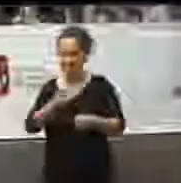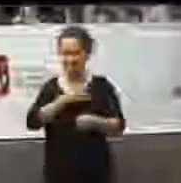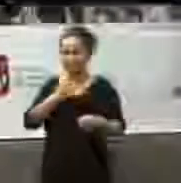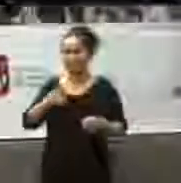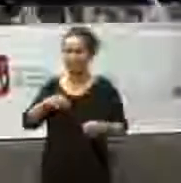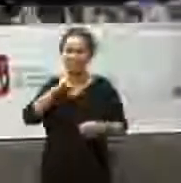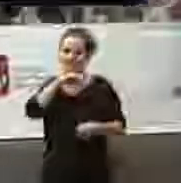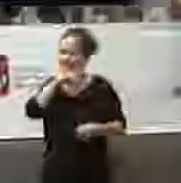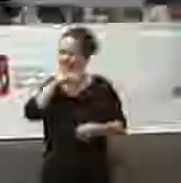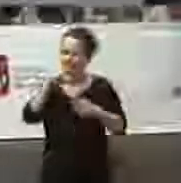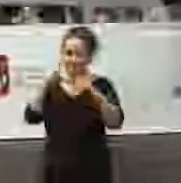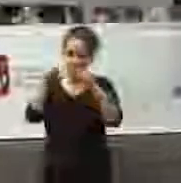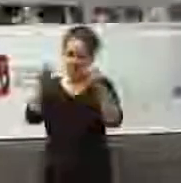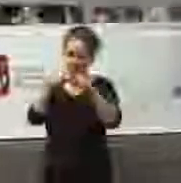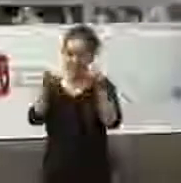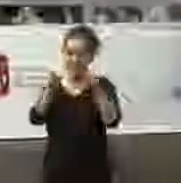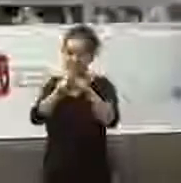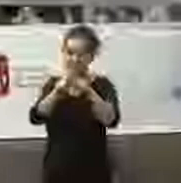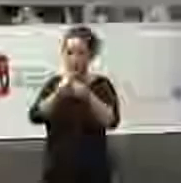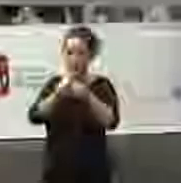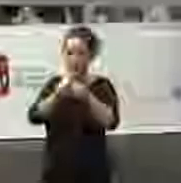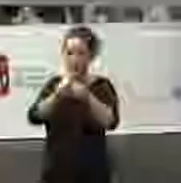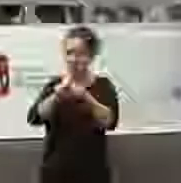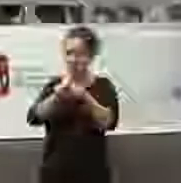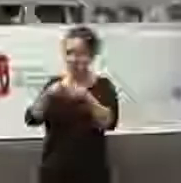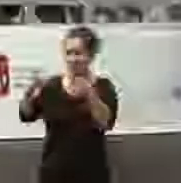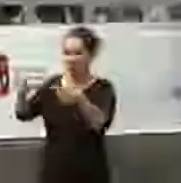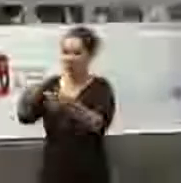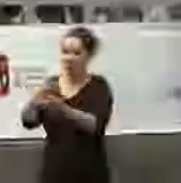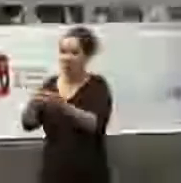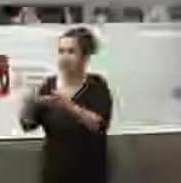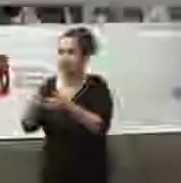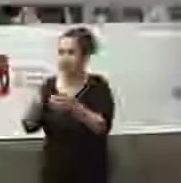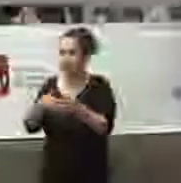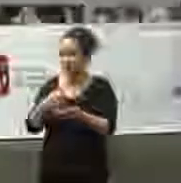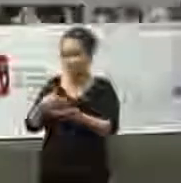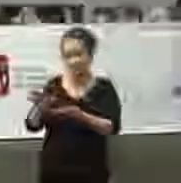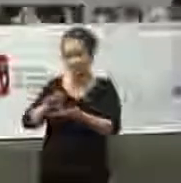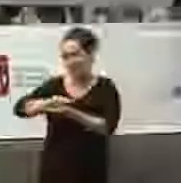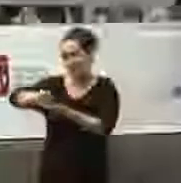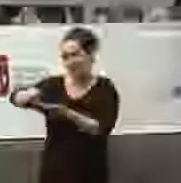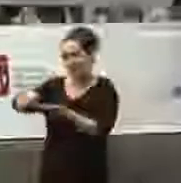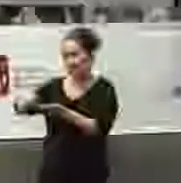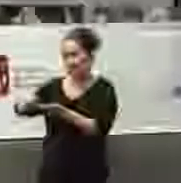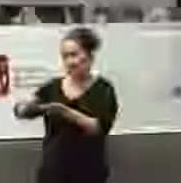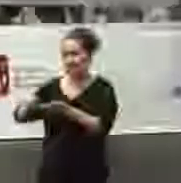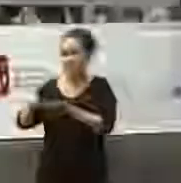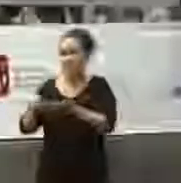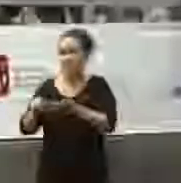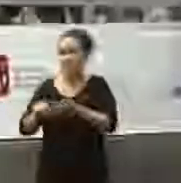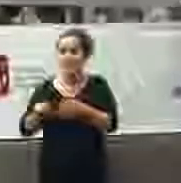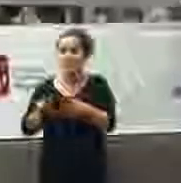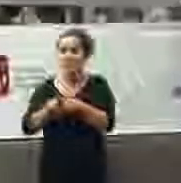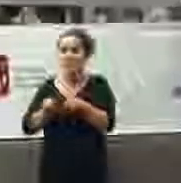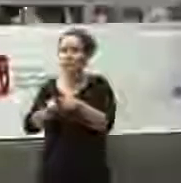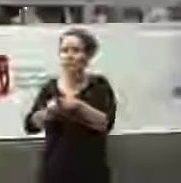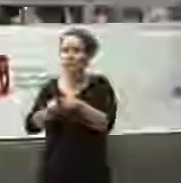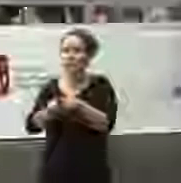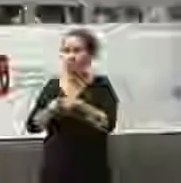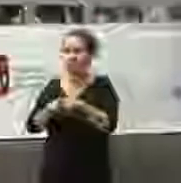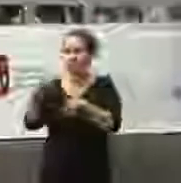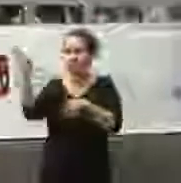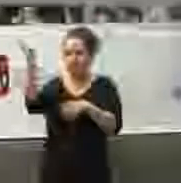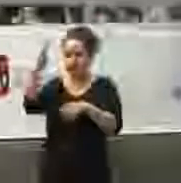pública no distrito federal nem em lugar nenhum nem na onu últimos períodos temos três ministros né também né também em nível